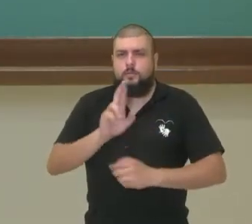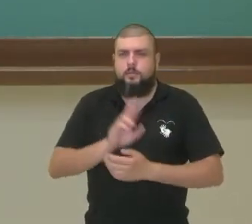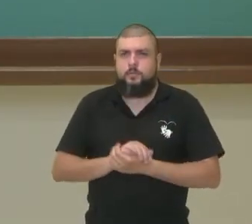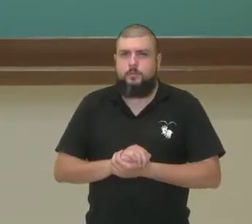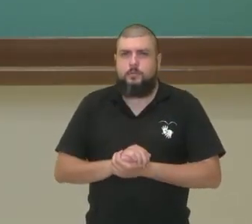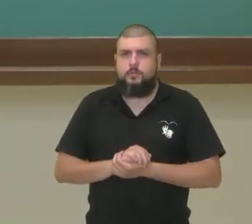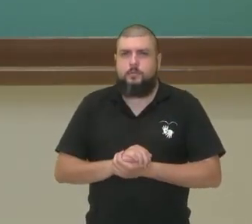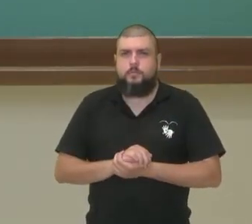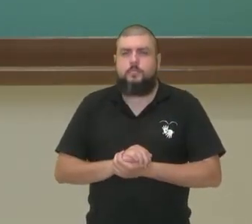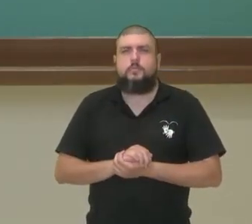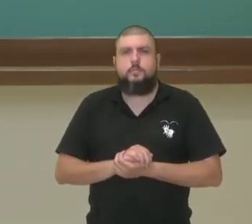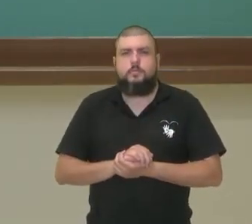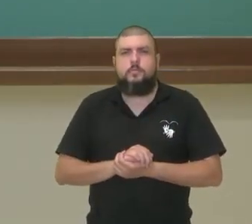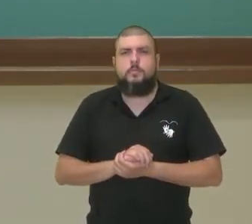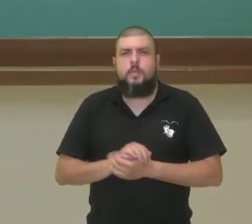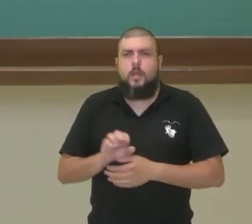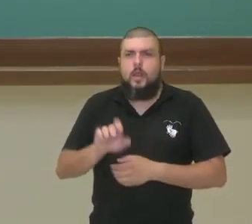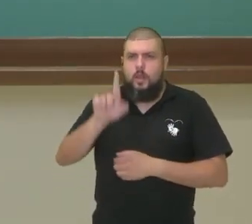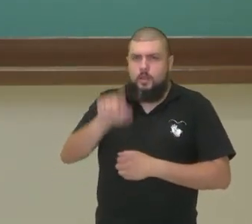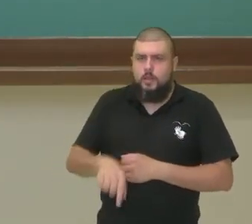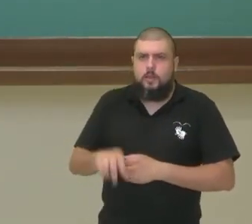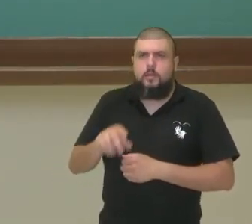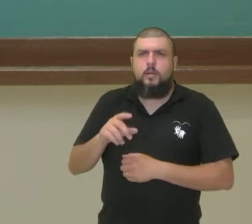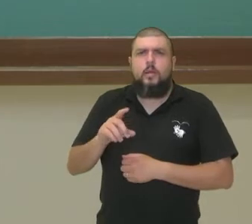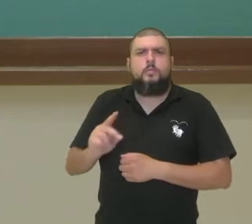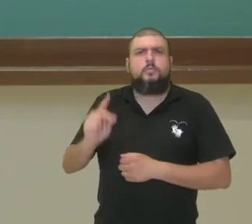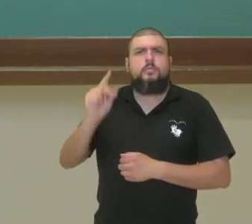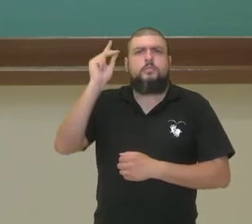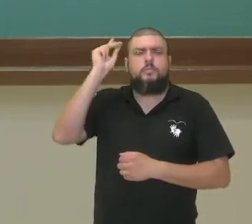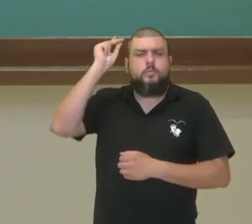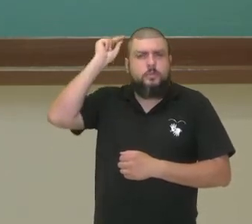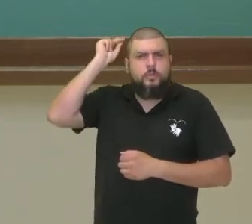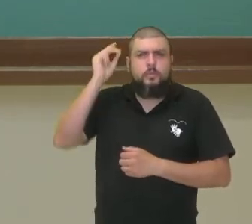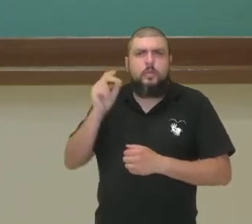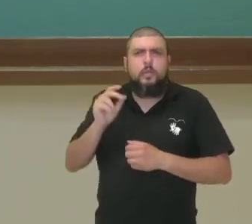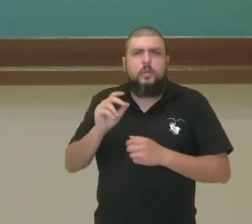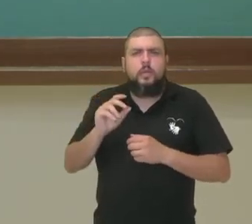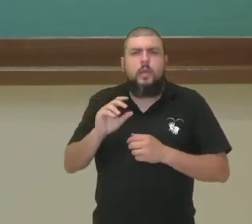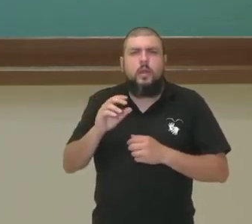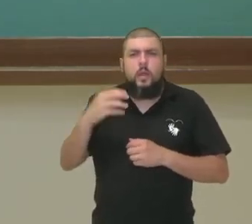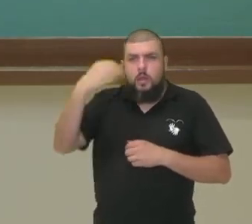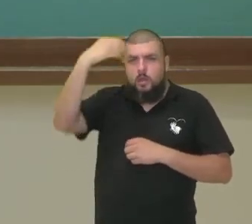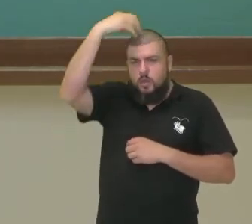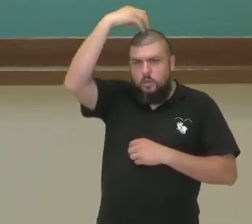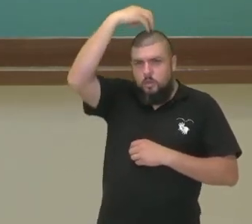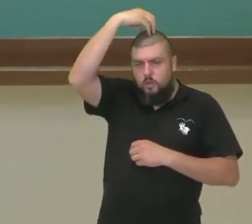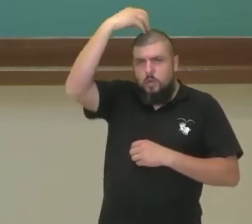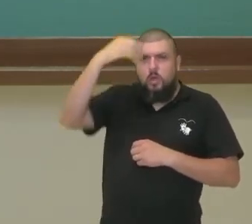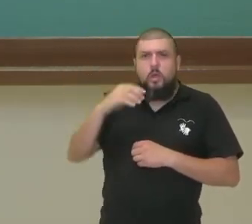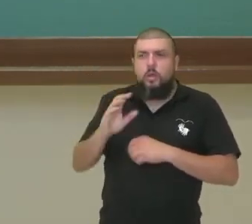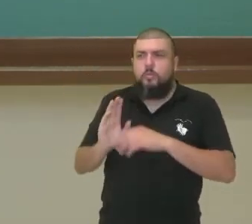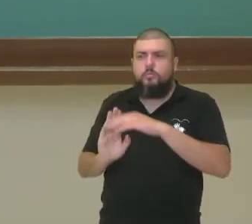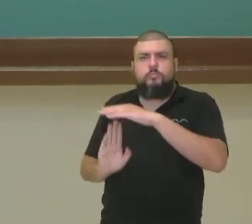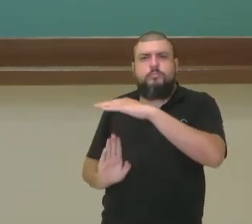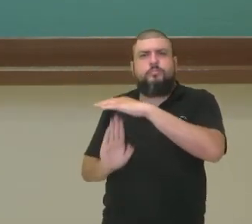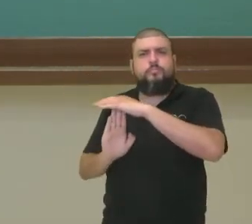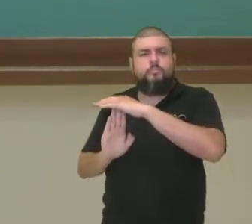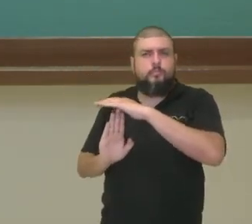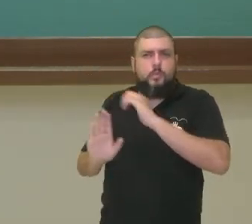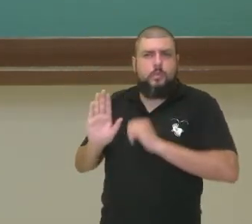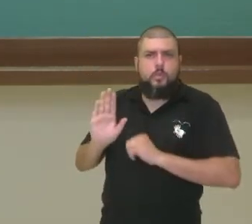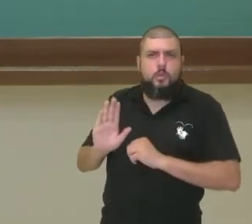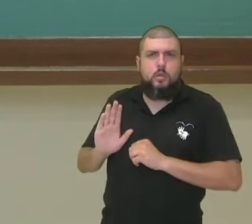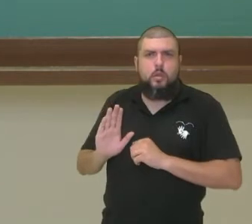Carta Magna, na época dos reis, quando escreveram um documento limitando o poder do rei, com a divisão